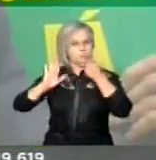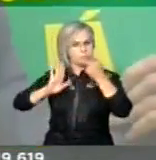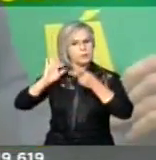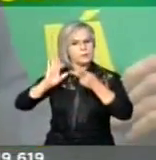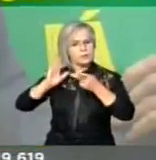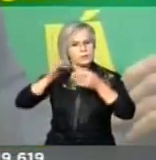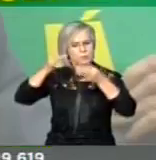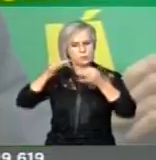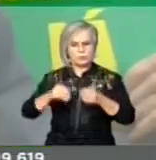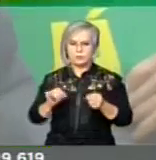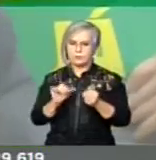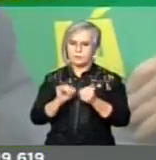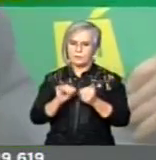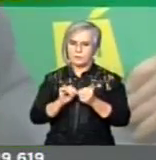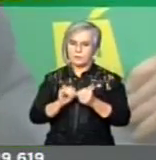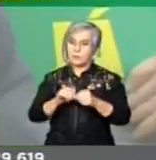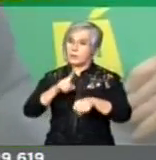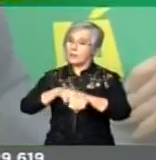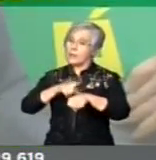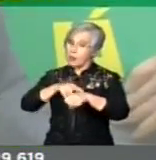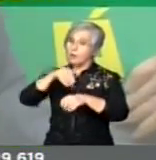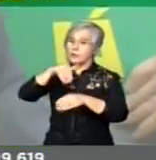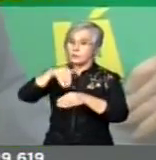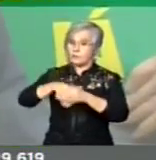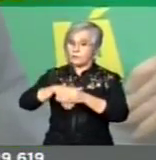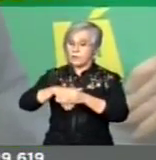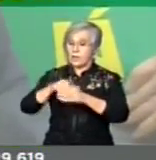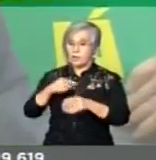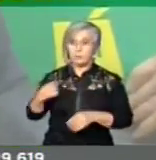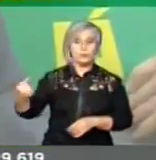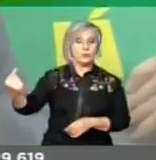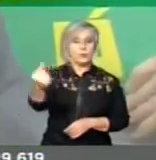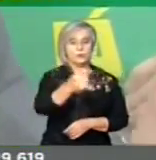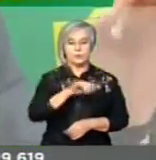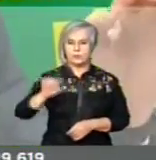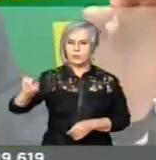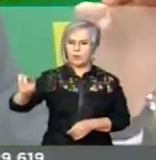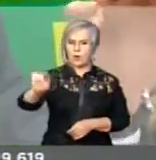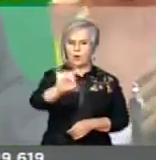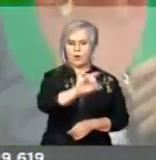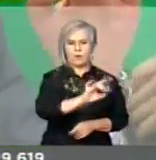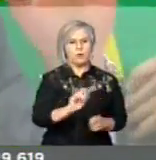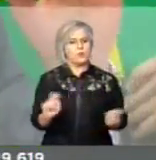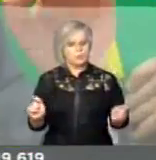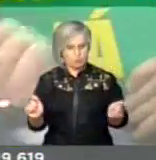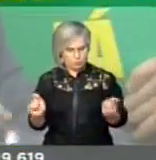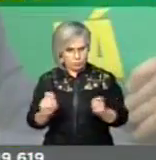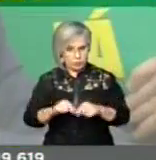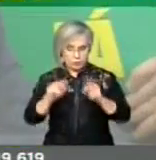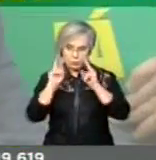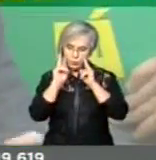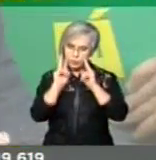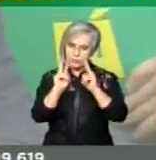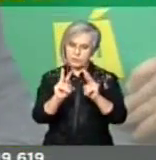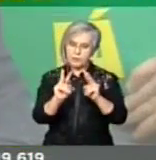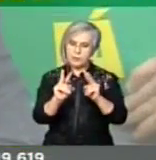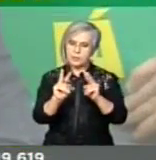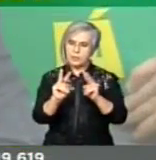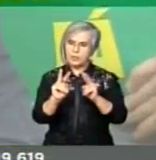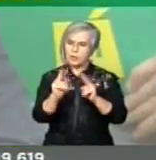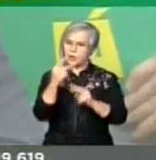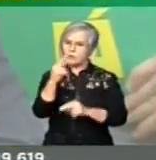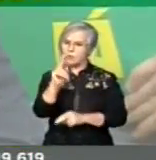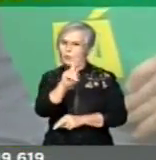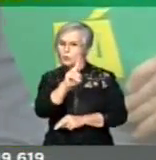fazer. Na hora de votar, cada um de nós escolherá como quer ver seu nome gravado